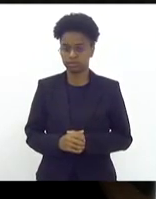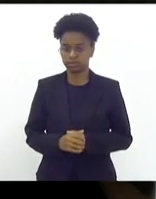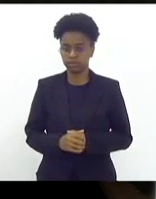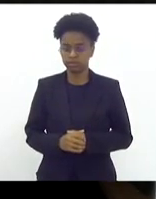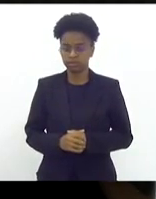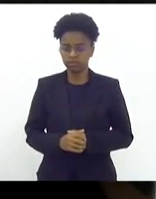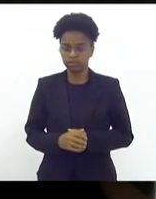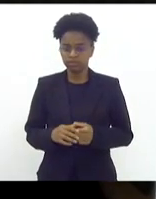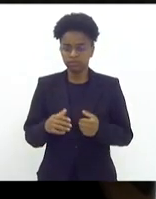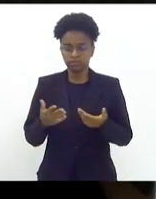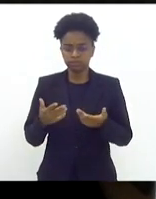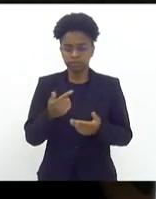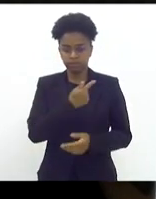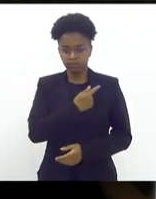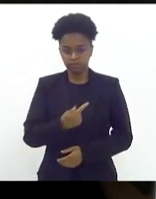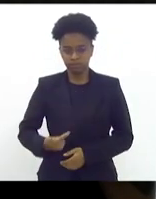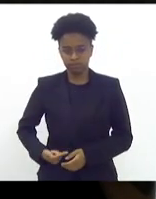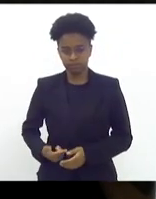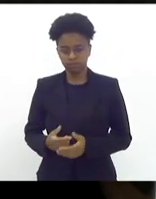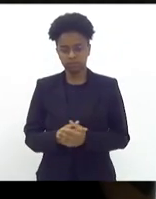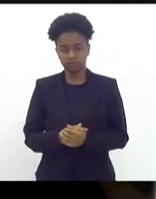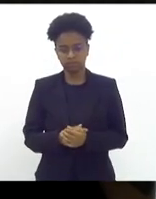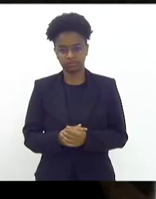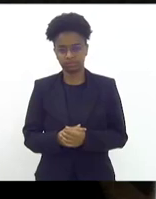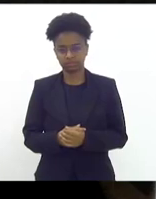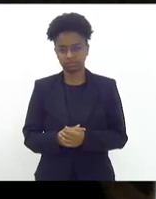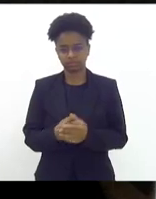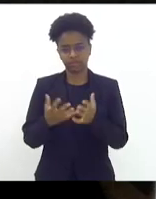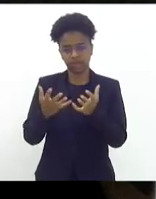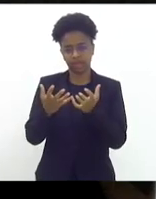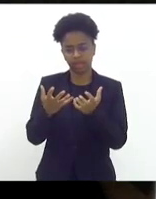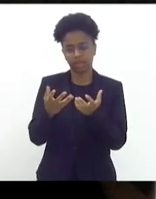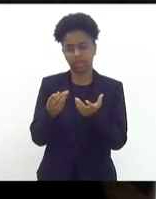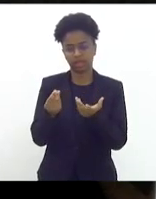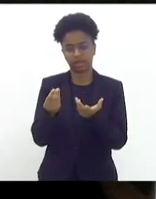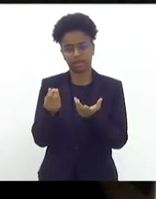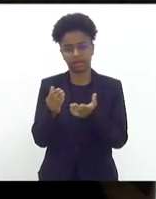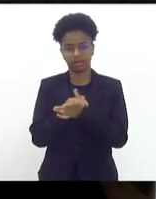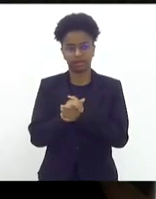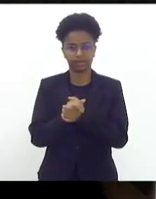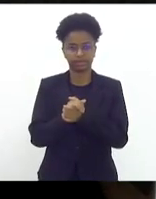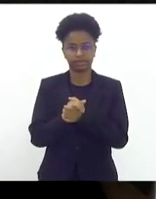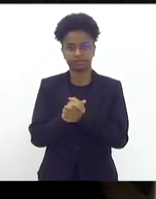Já que o governador fez questão de